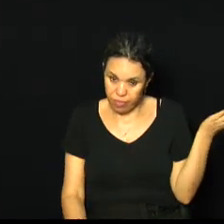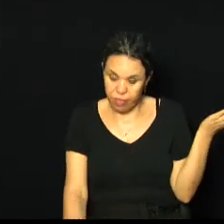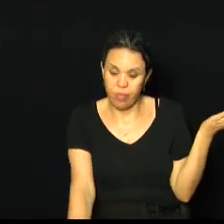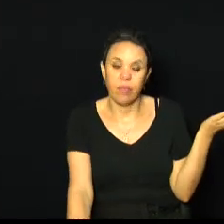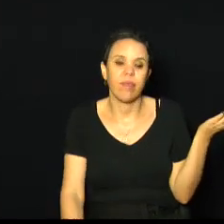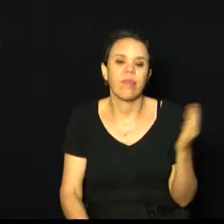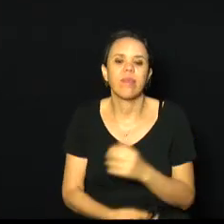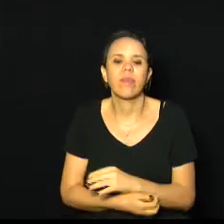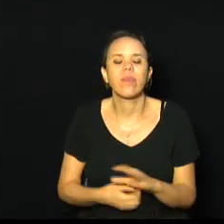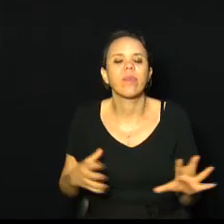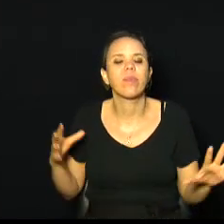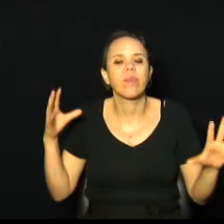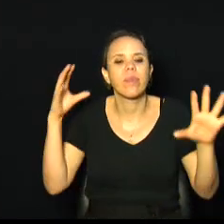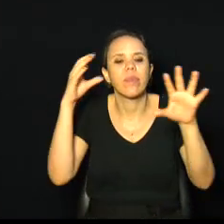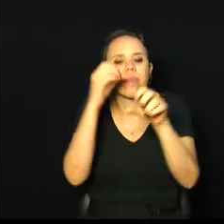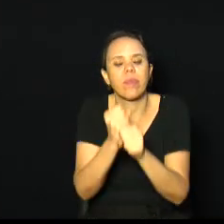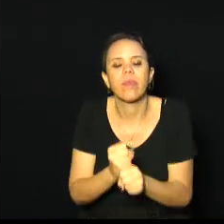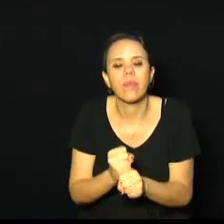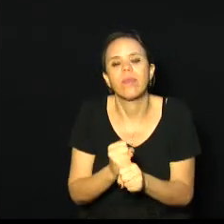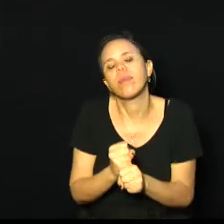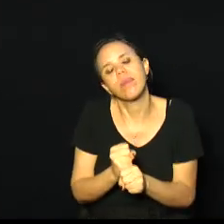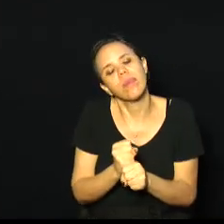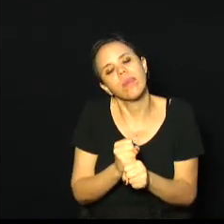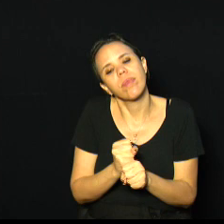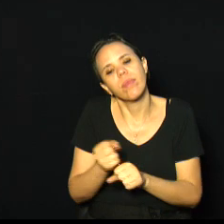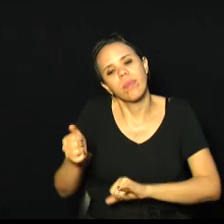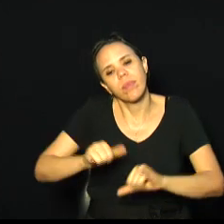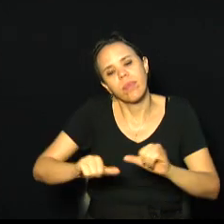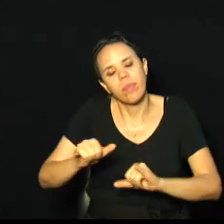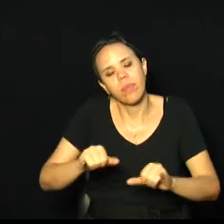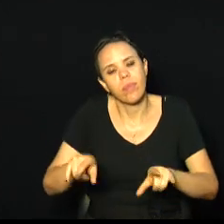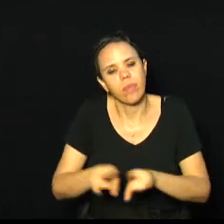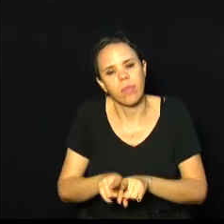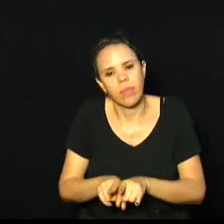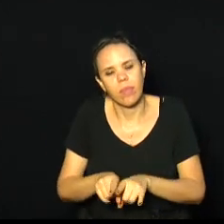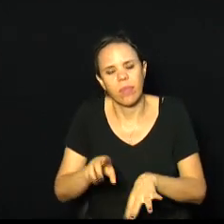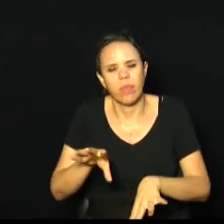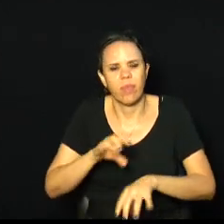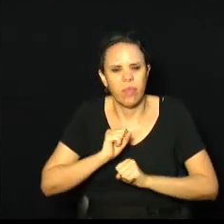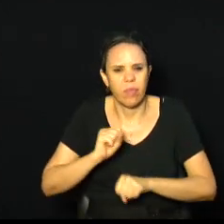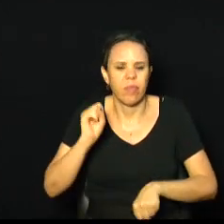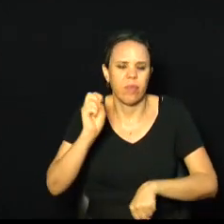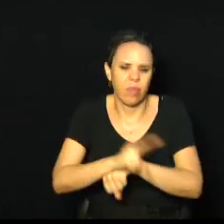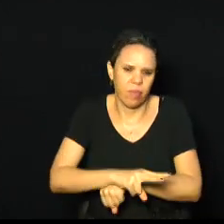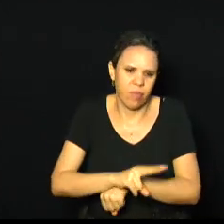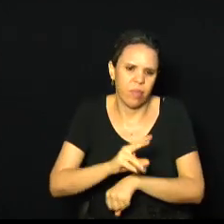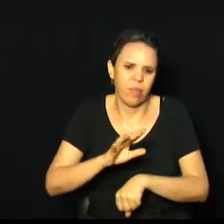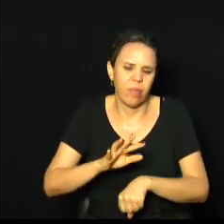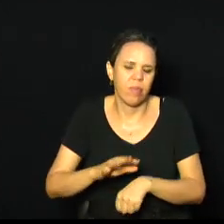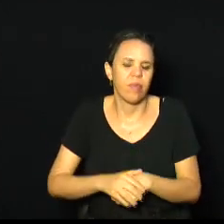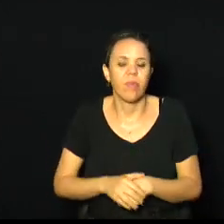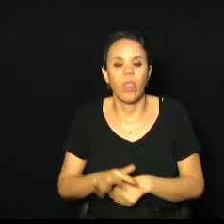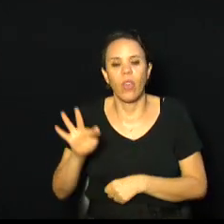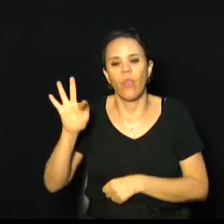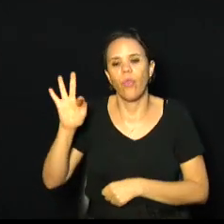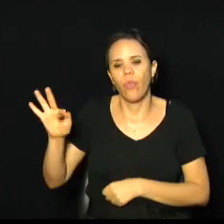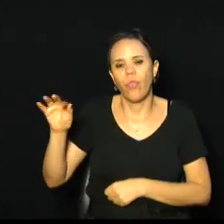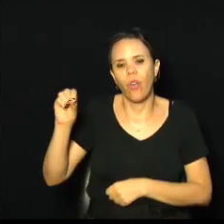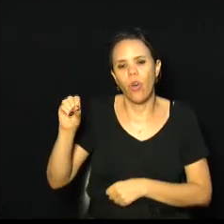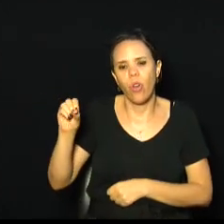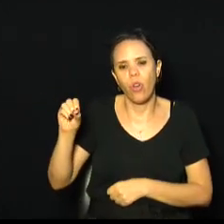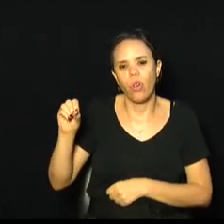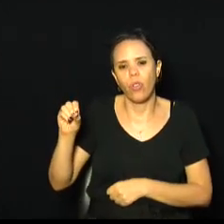fósforo total é a mesma coisa, né, extremamente contaminado, né, e o fósforo,